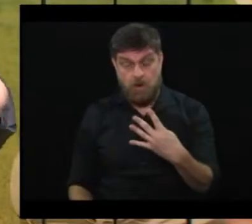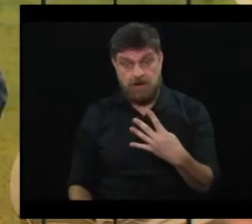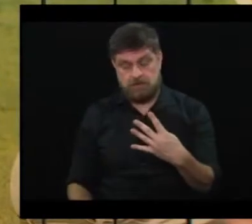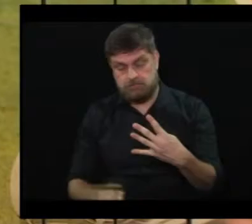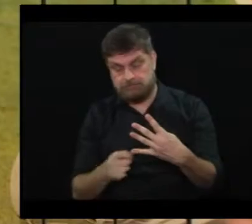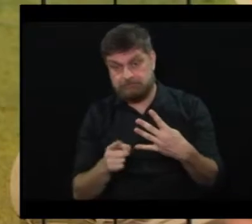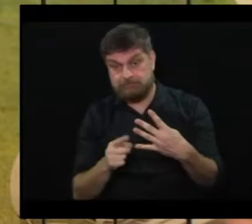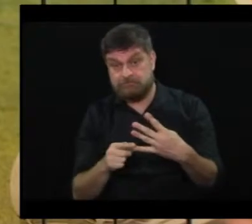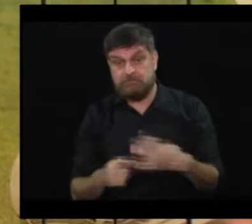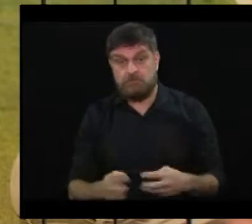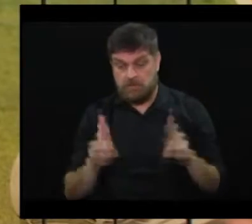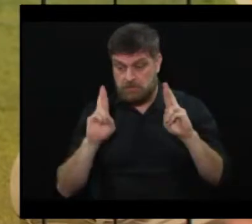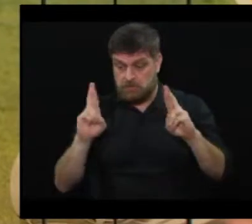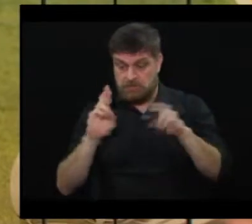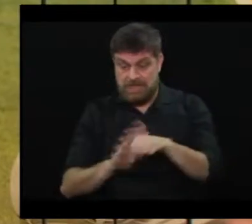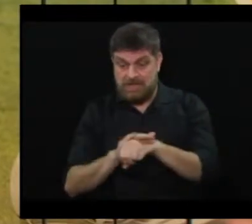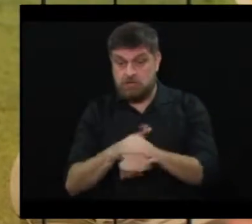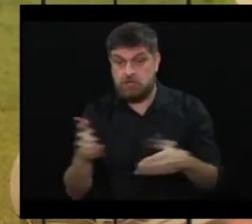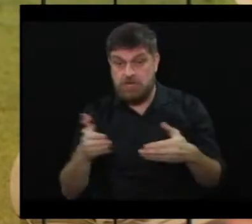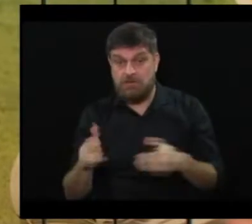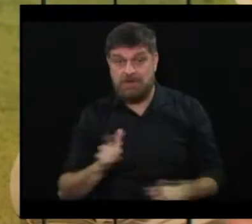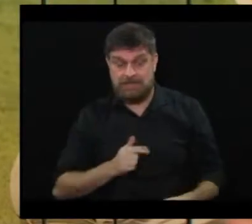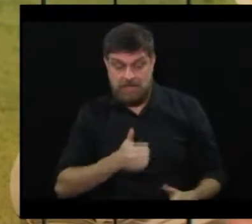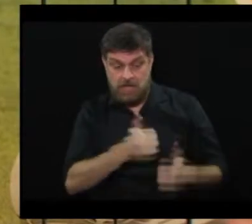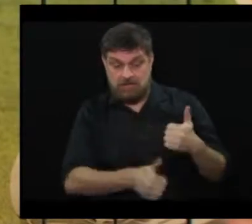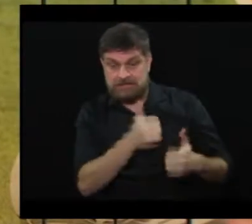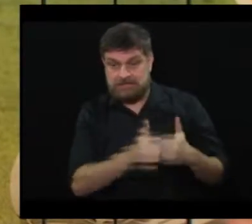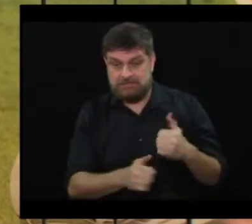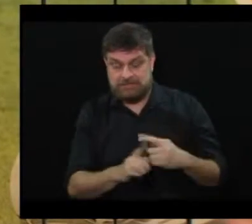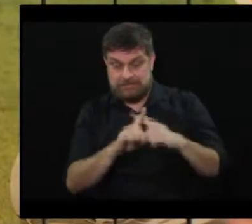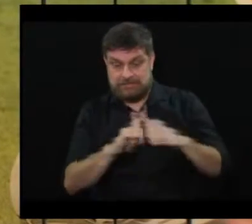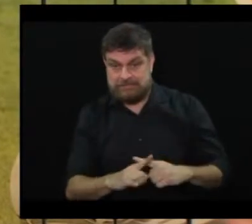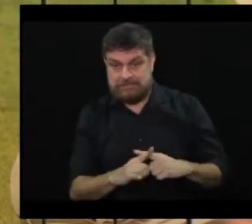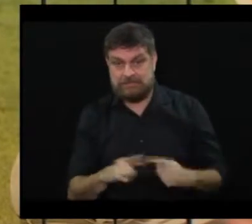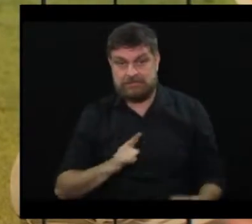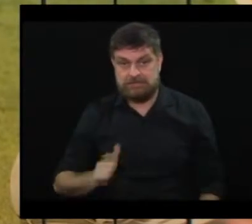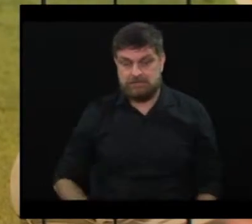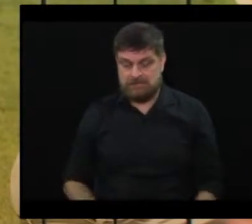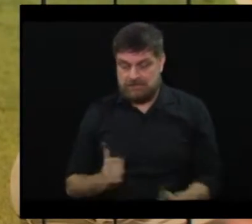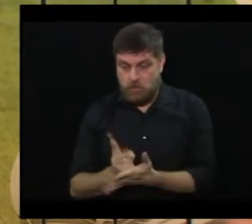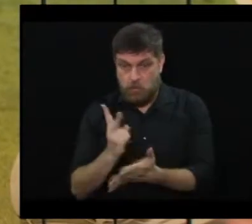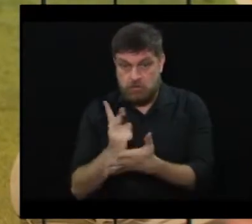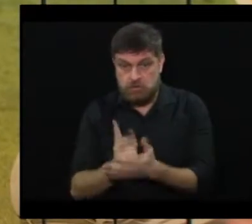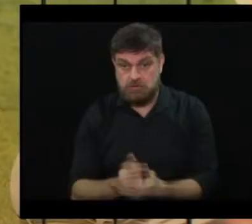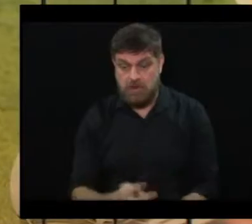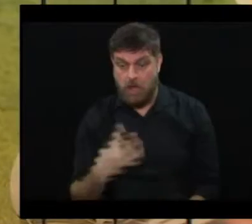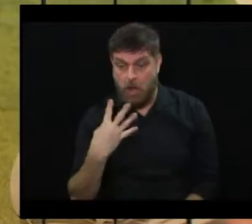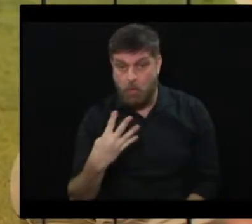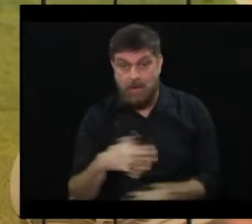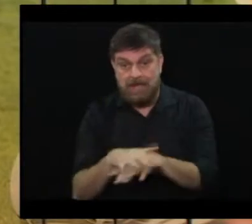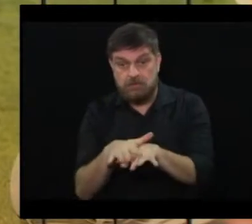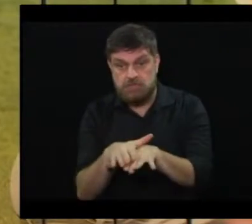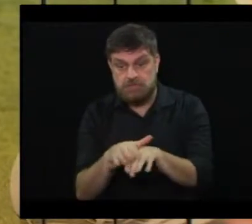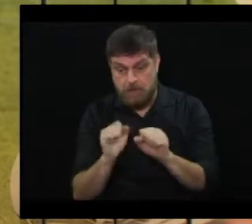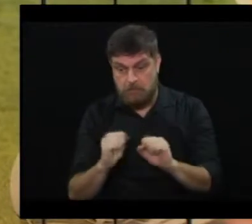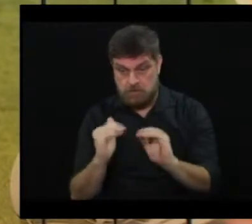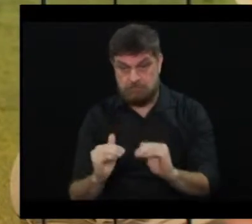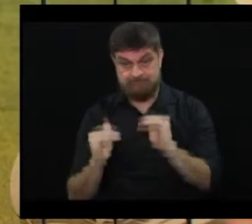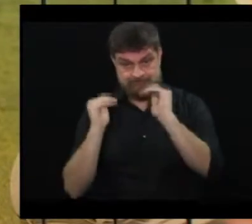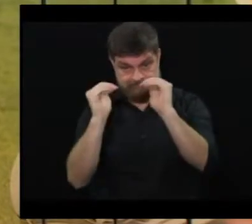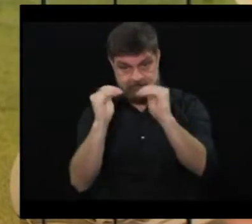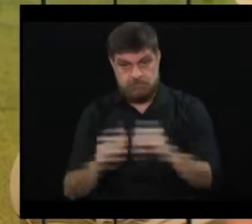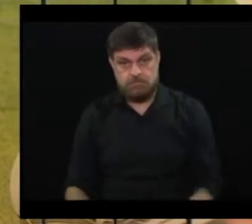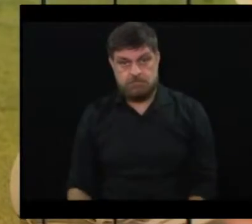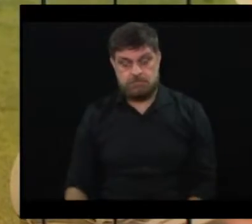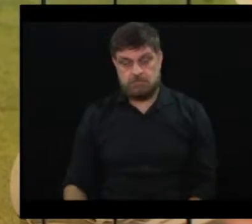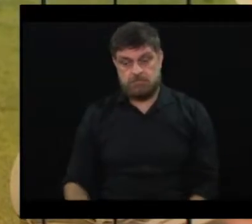torce agora à noite contra o Sport diante do CRB para permanecer no G4. Parada agora para a Copa